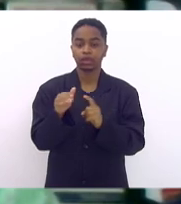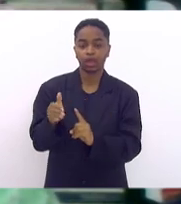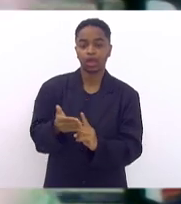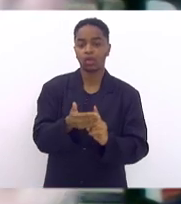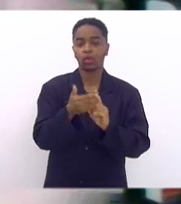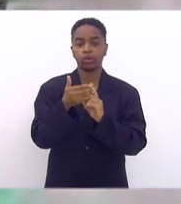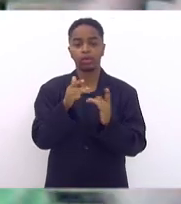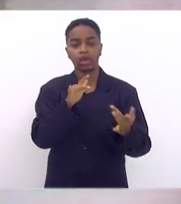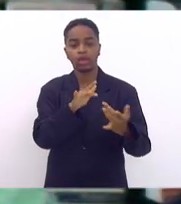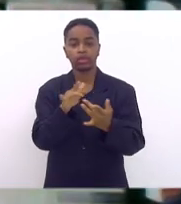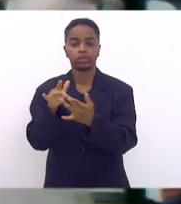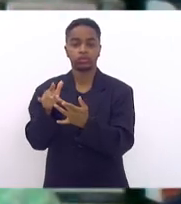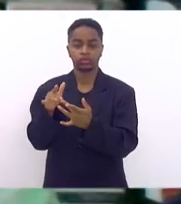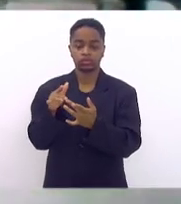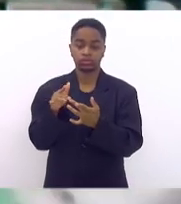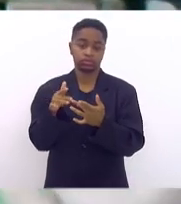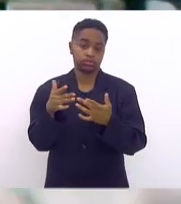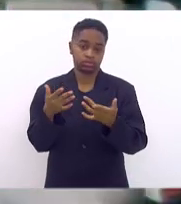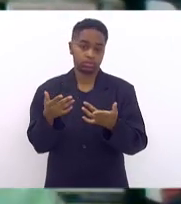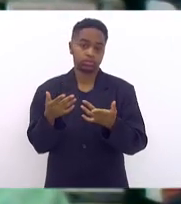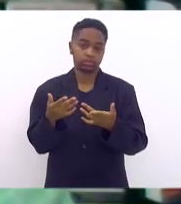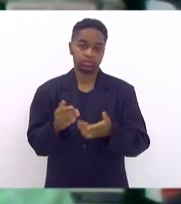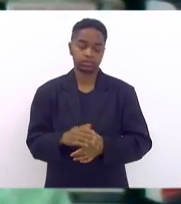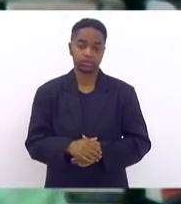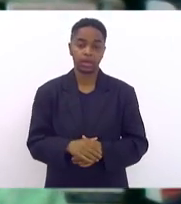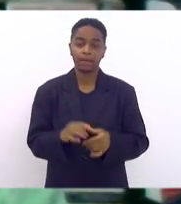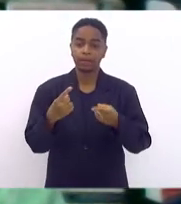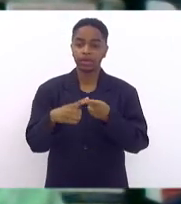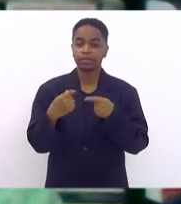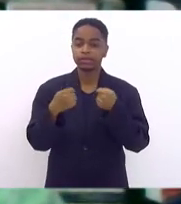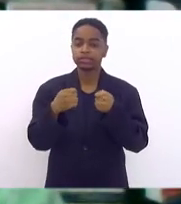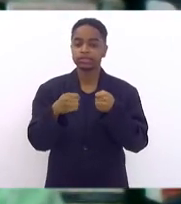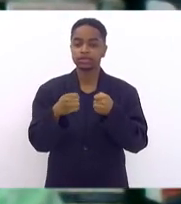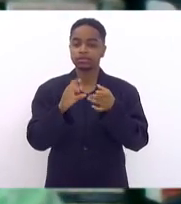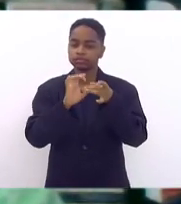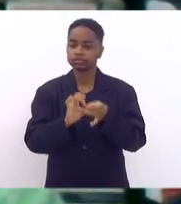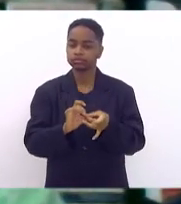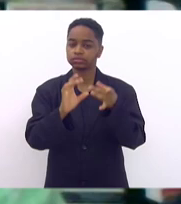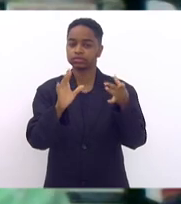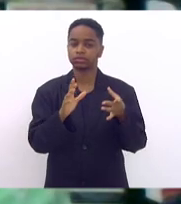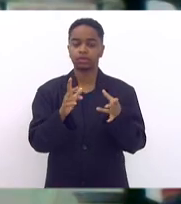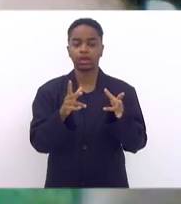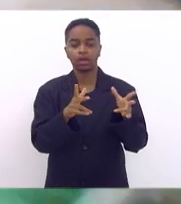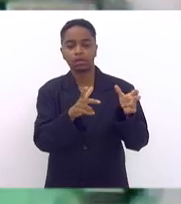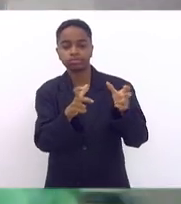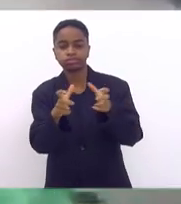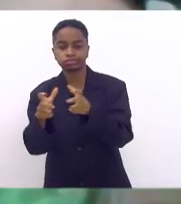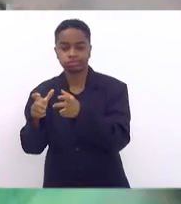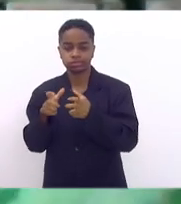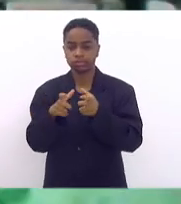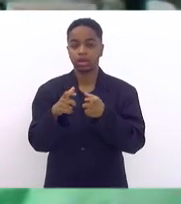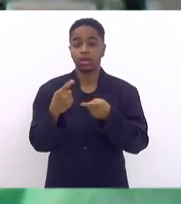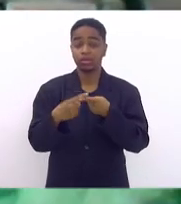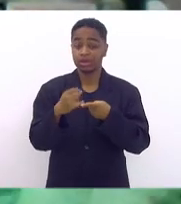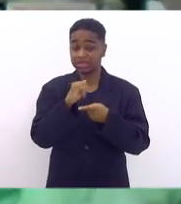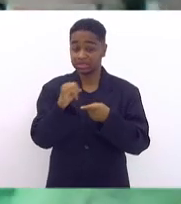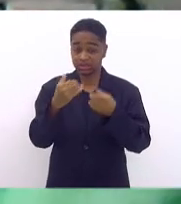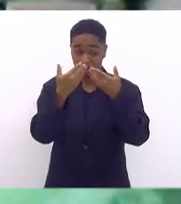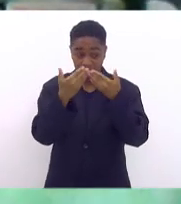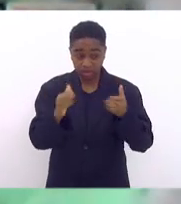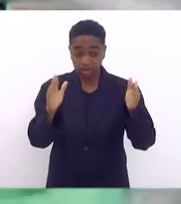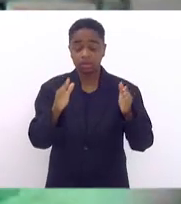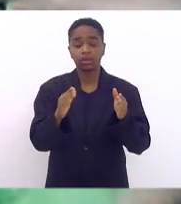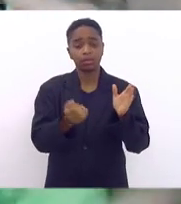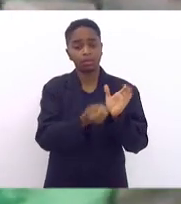Só escuta, né? Se abre a ouvir. Quando você só faz isso, não me abre a ouvir, pipoca de todos os lados, né?